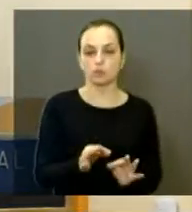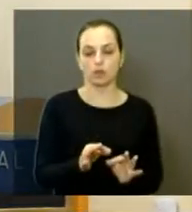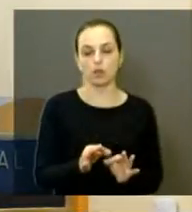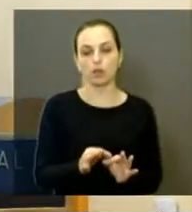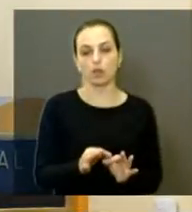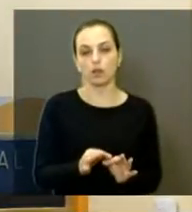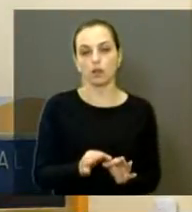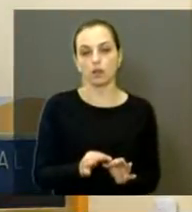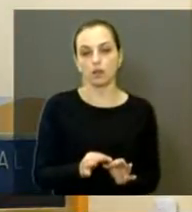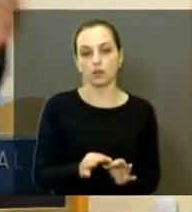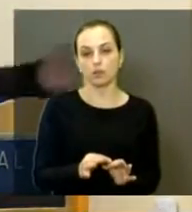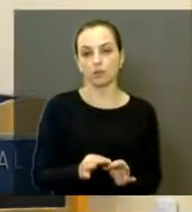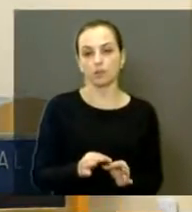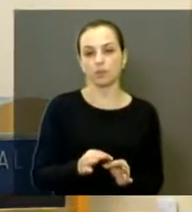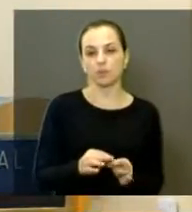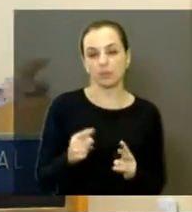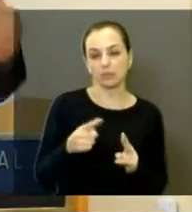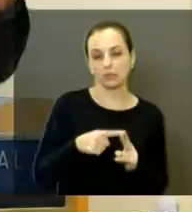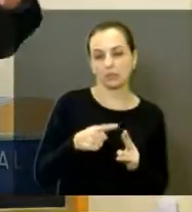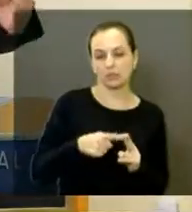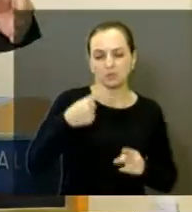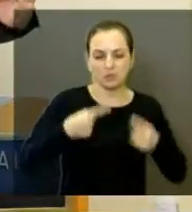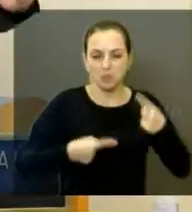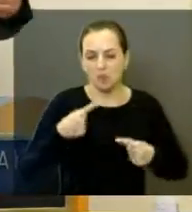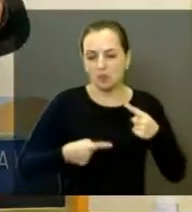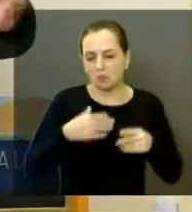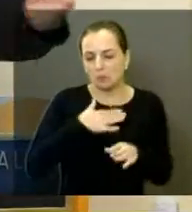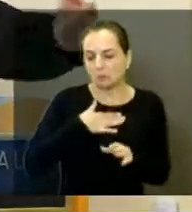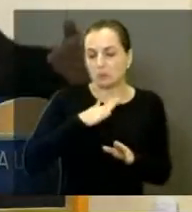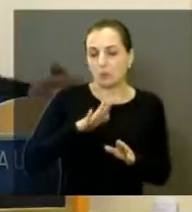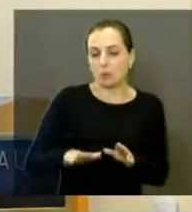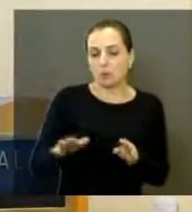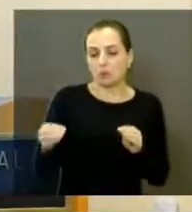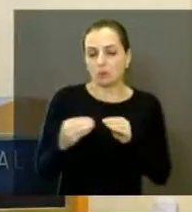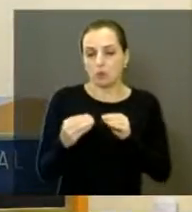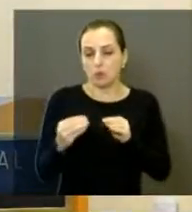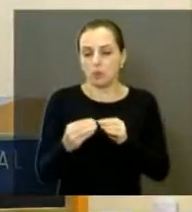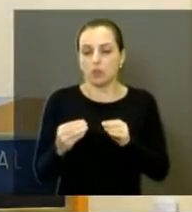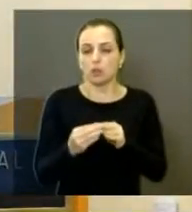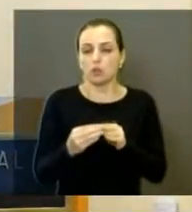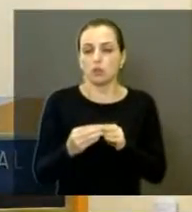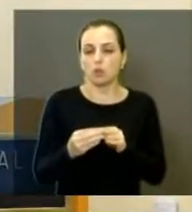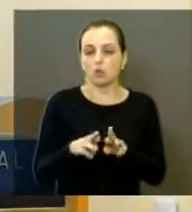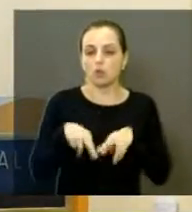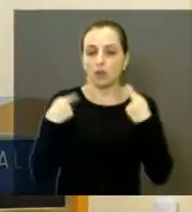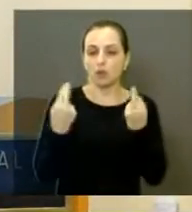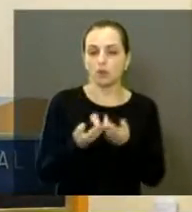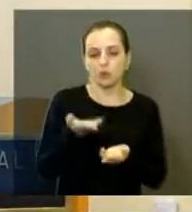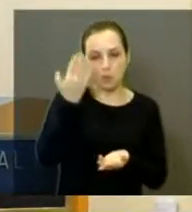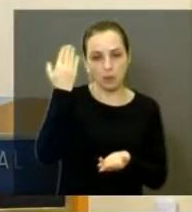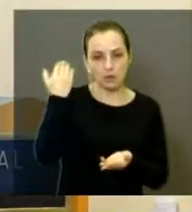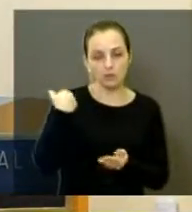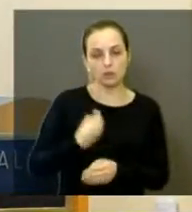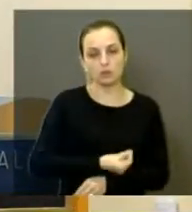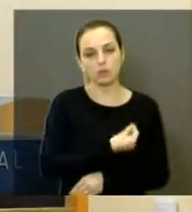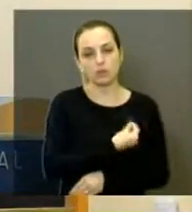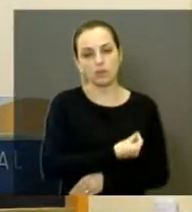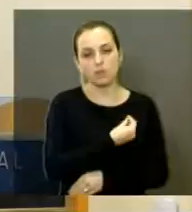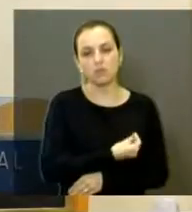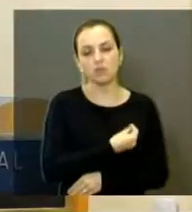Segundo, é esse tipo de política que eu não gosto. Semana passada, ele combinou comigo aqui, que para mim a vida é sublime,